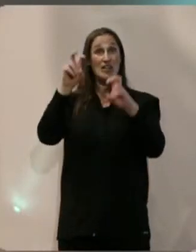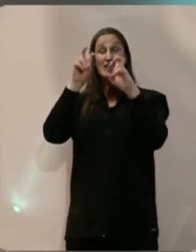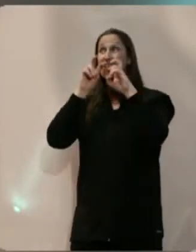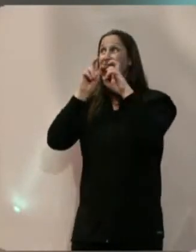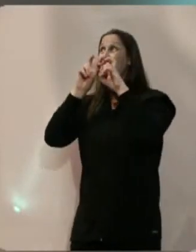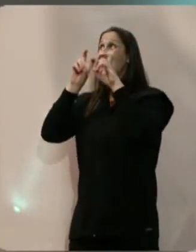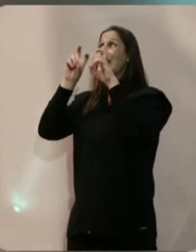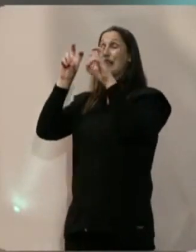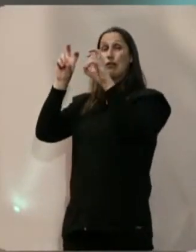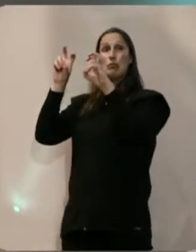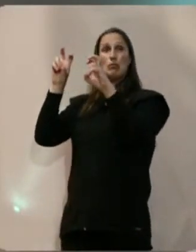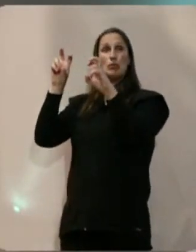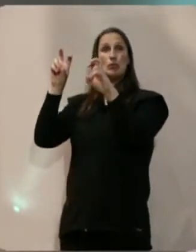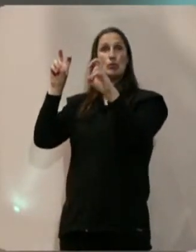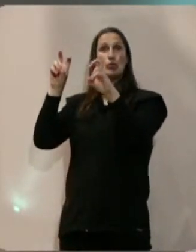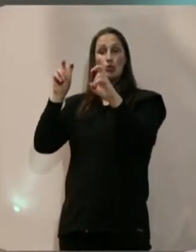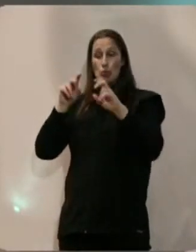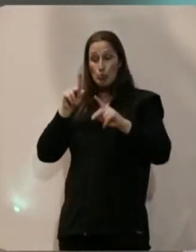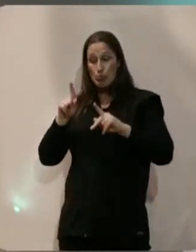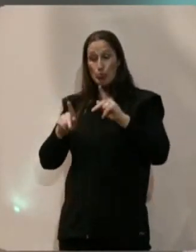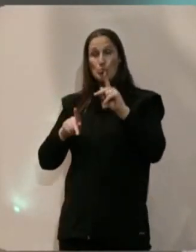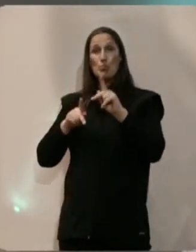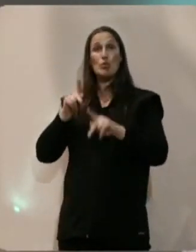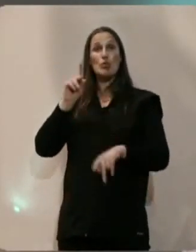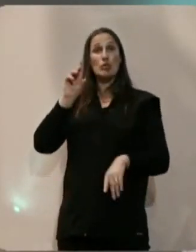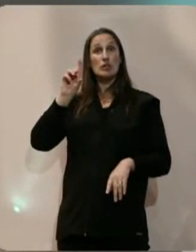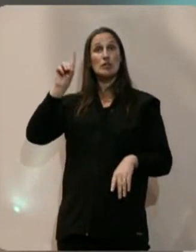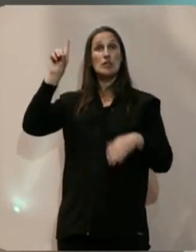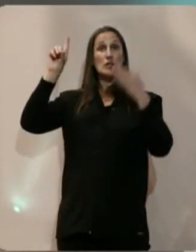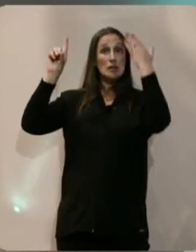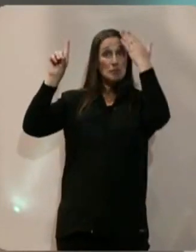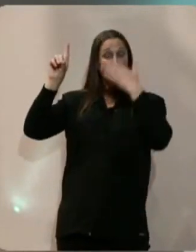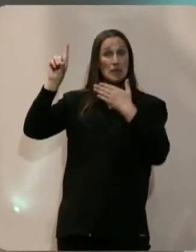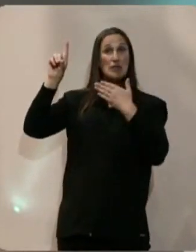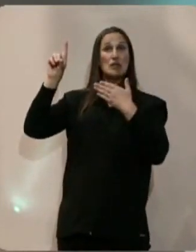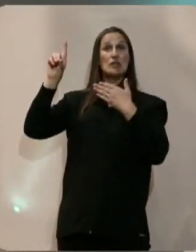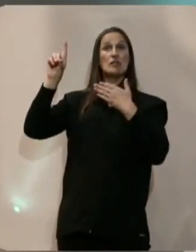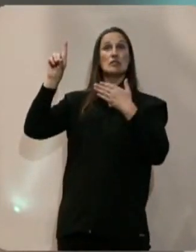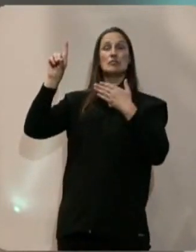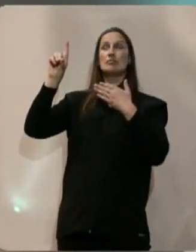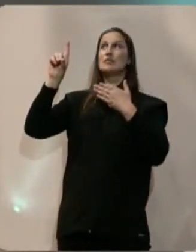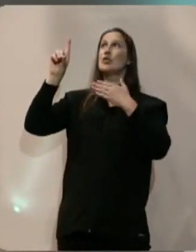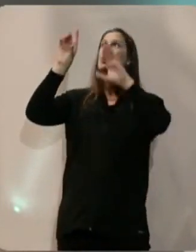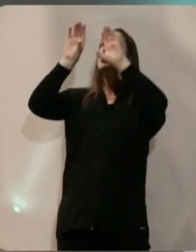clamor aqui de muito povo de Deus na presença do Senhor, o